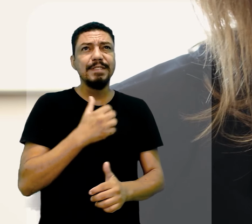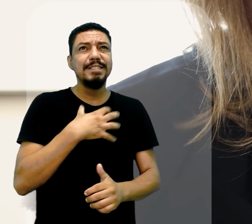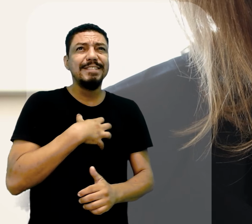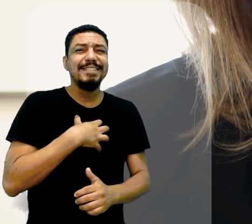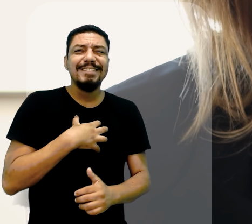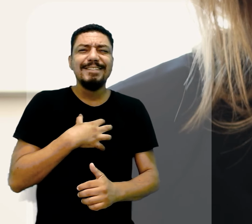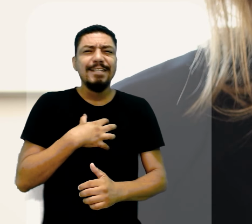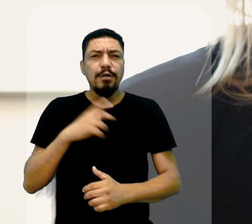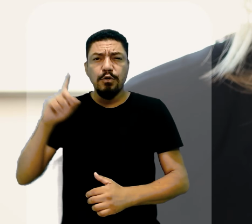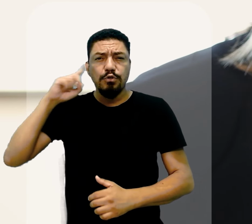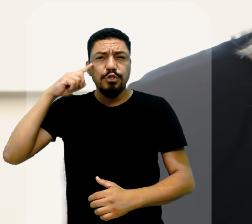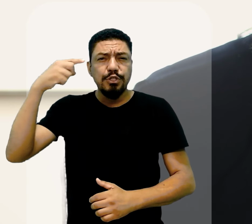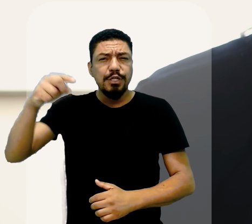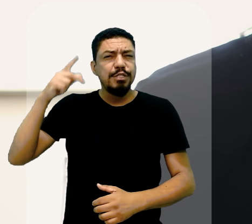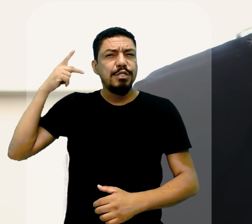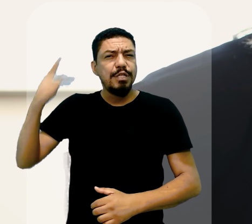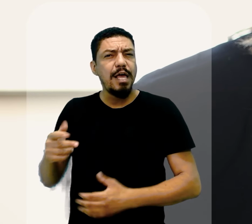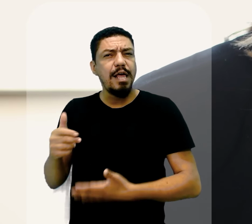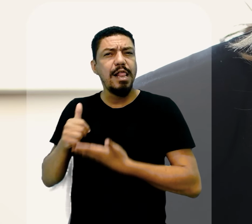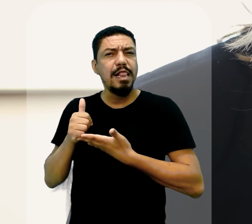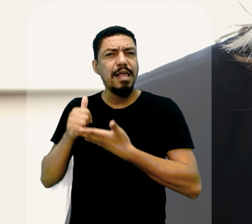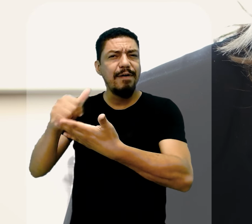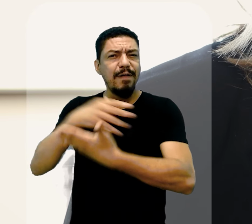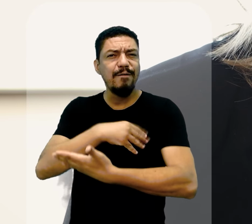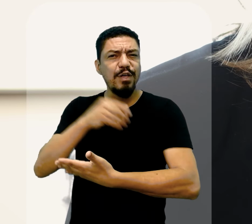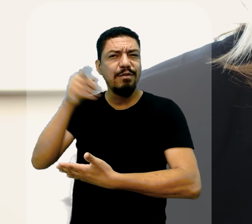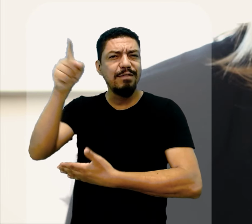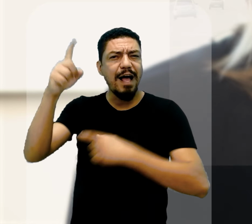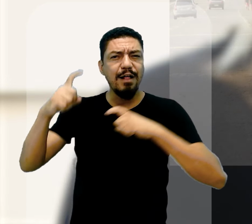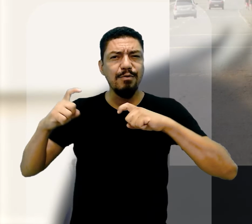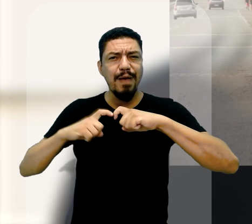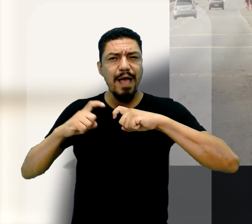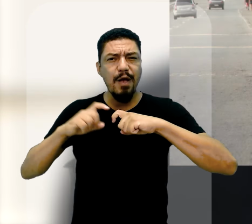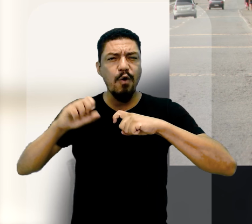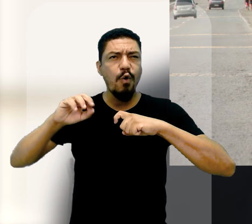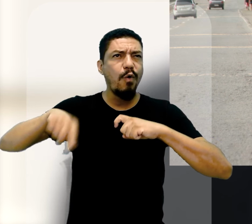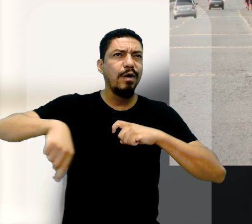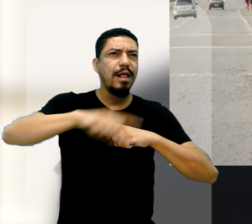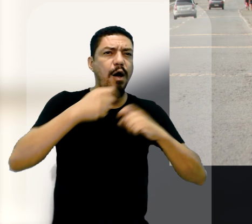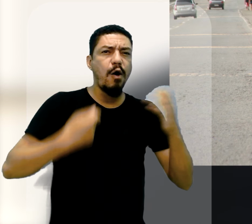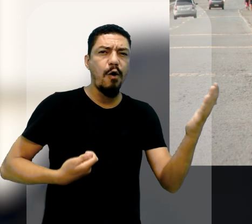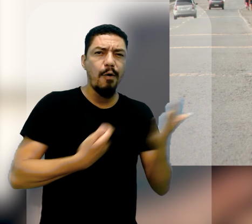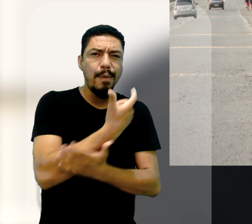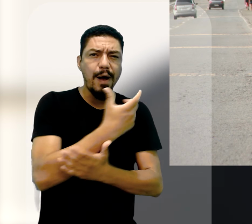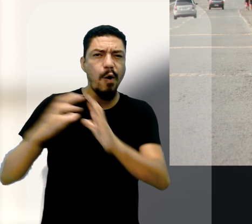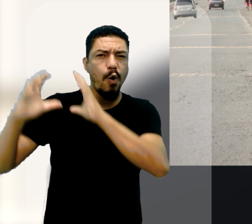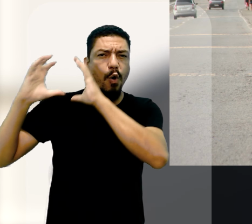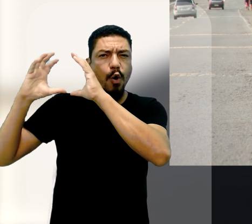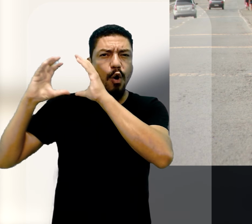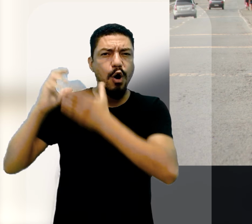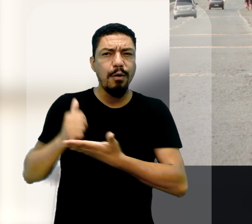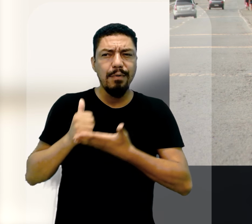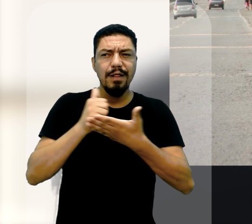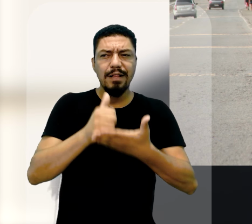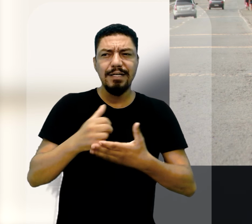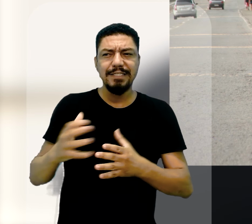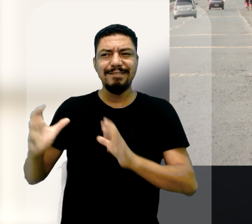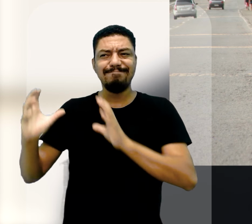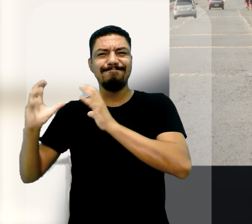no dia a dia dela, levando o filho para o médico ou indo comprar coco para levar para alguém e ter que carregar aquilo